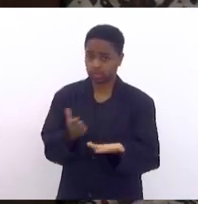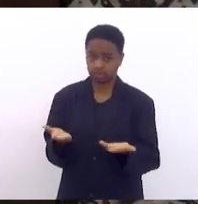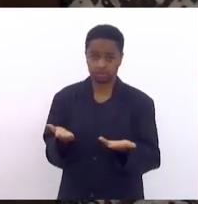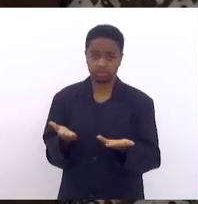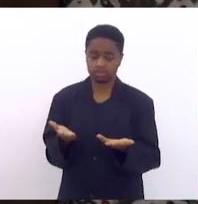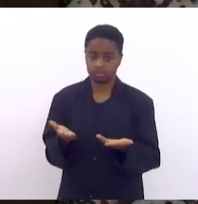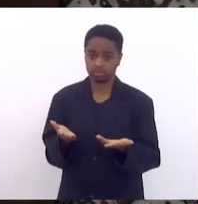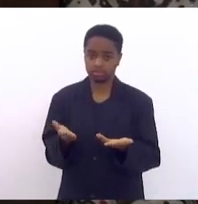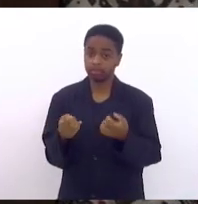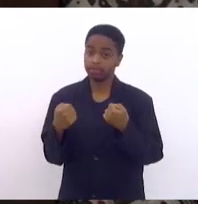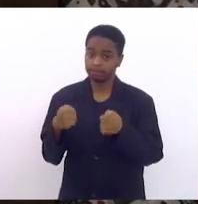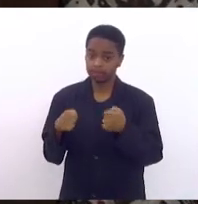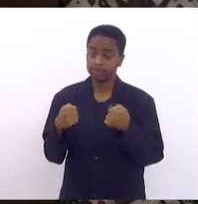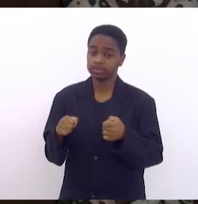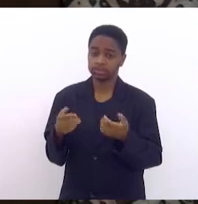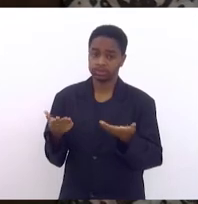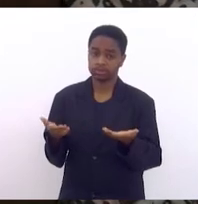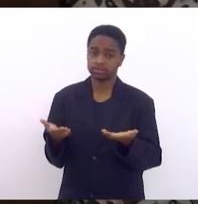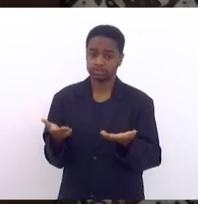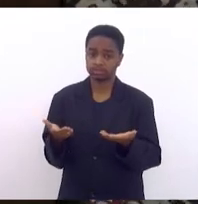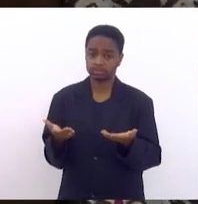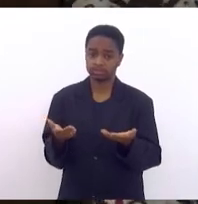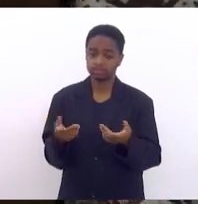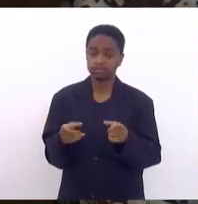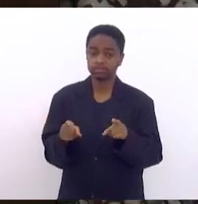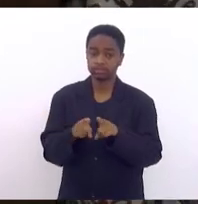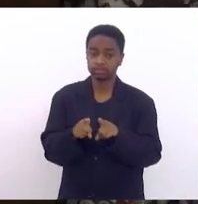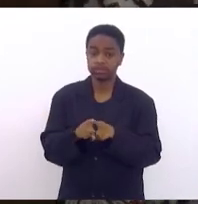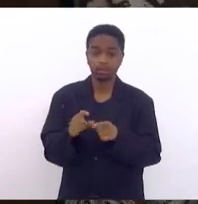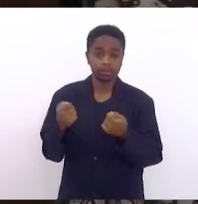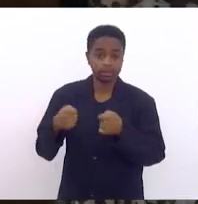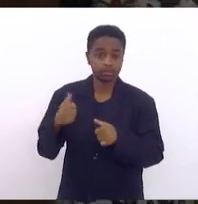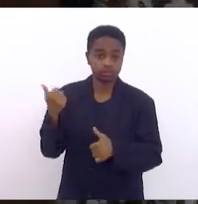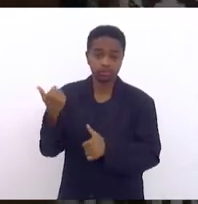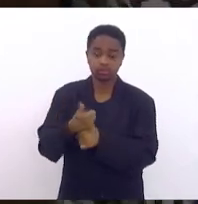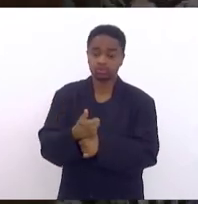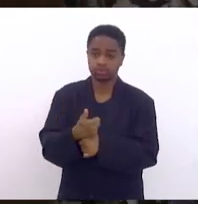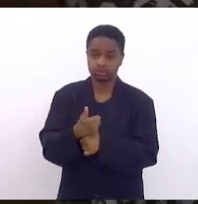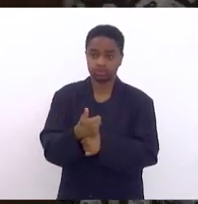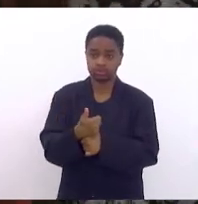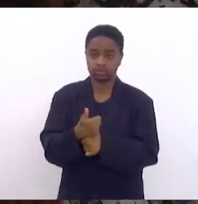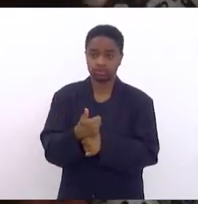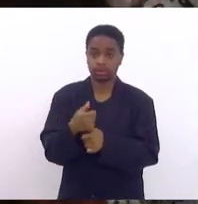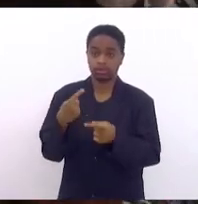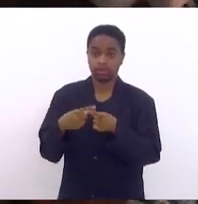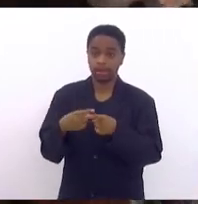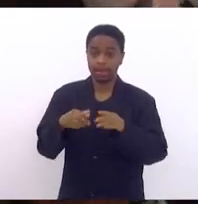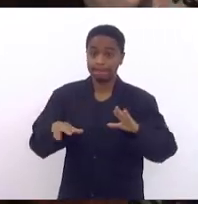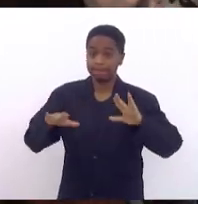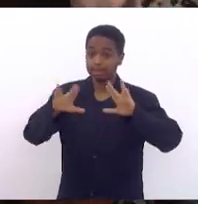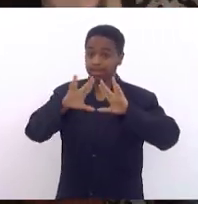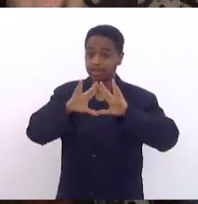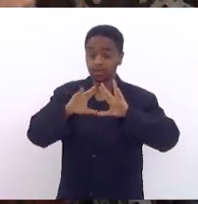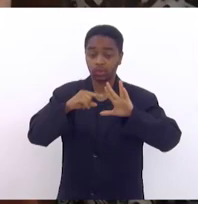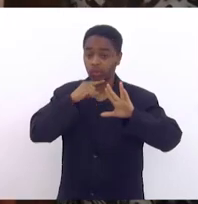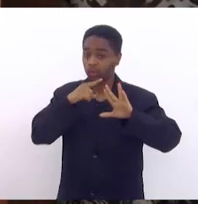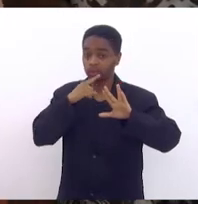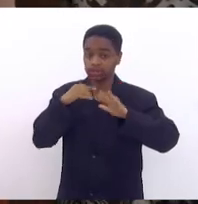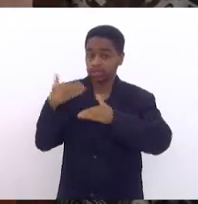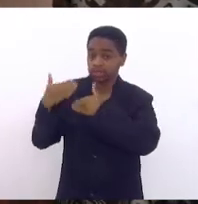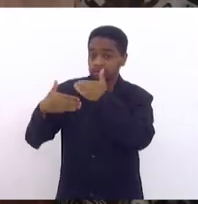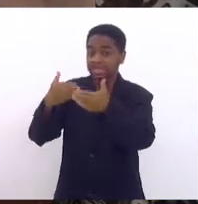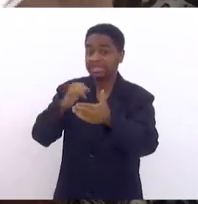que ser dimensionados e substituídos. Milícia não cresce sem apoio